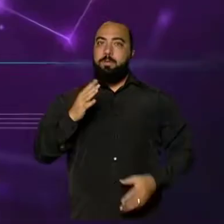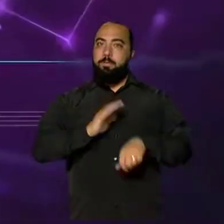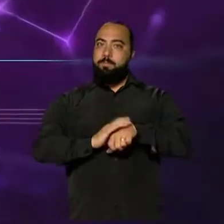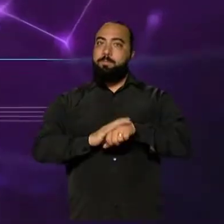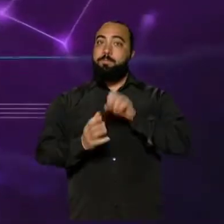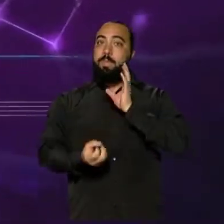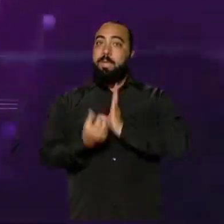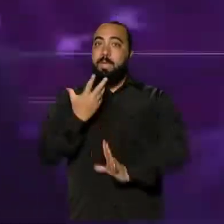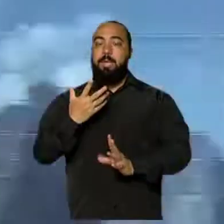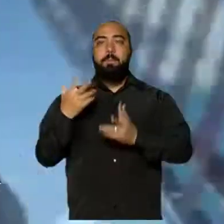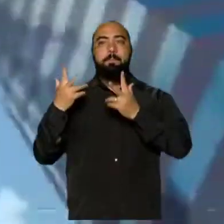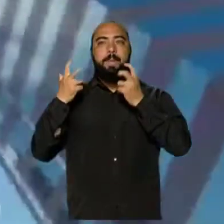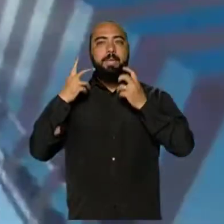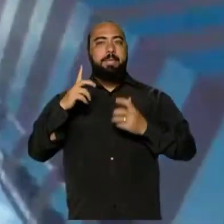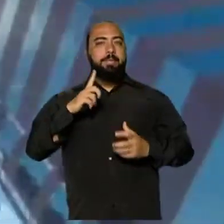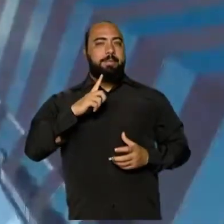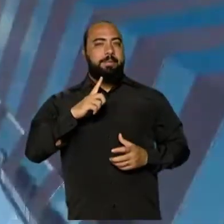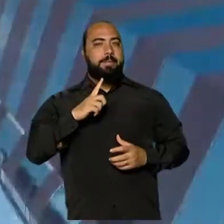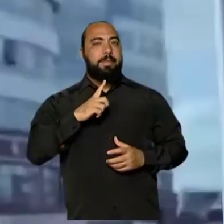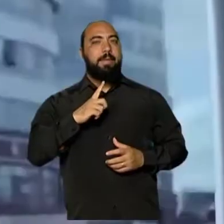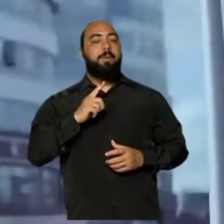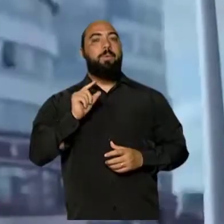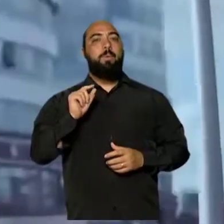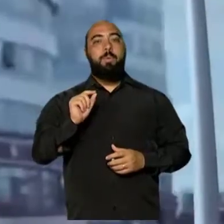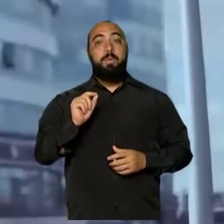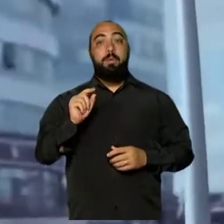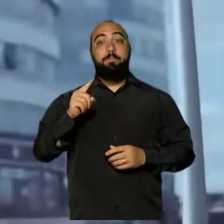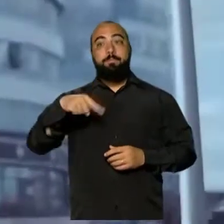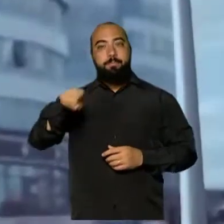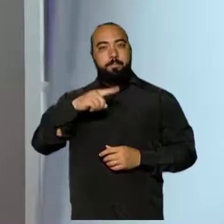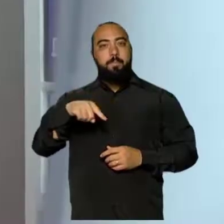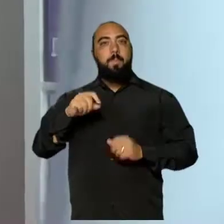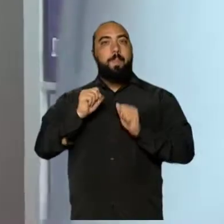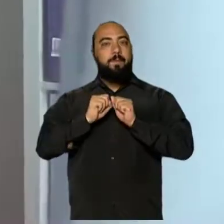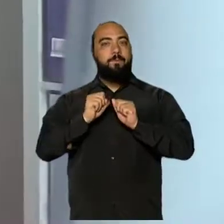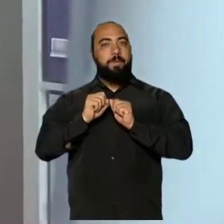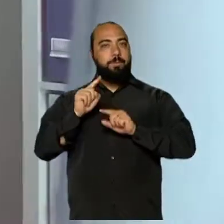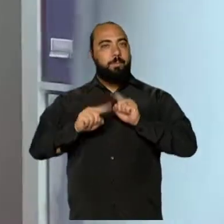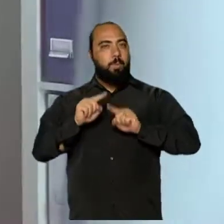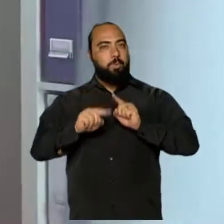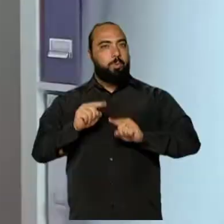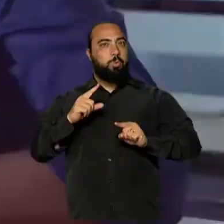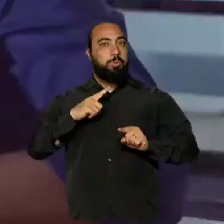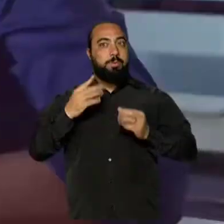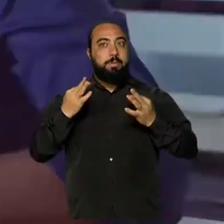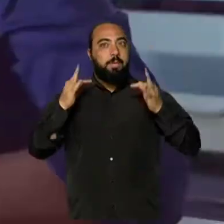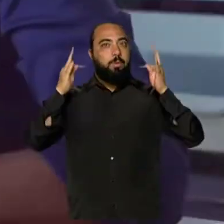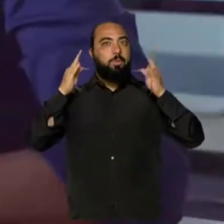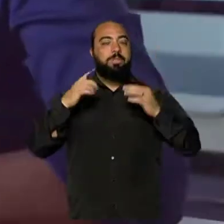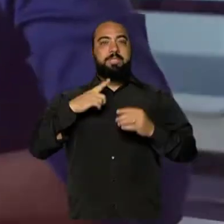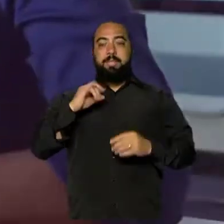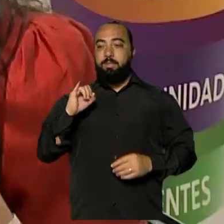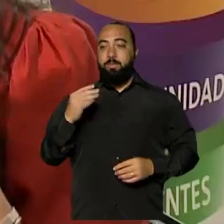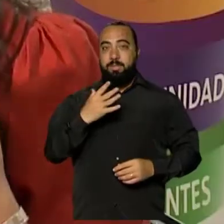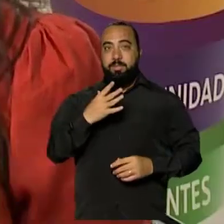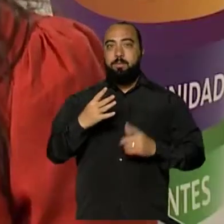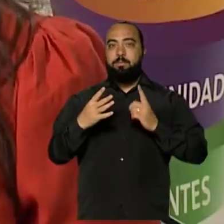gente consegue perceber que a gente faz um produto que tem tecnologia, tem